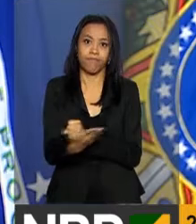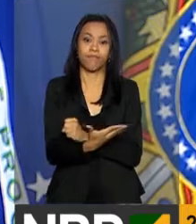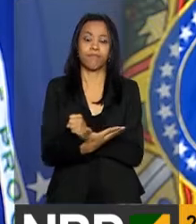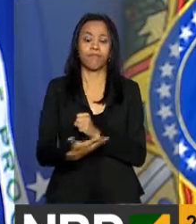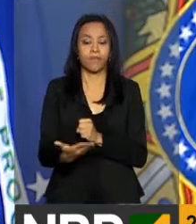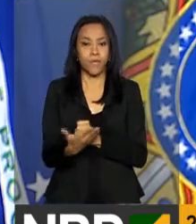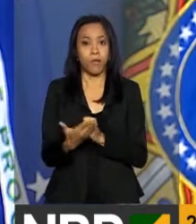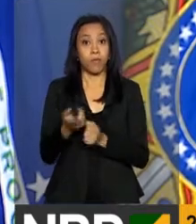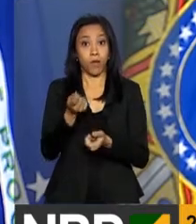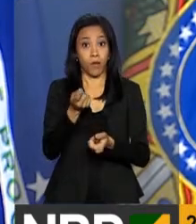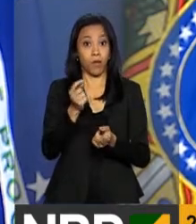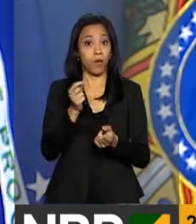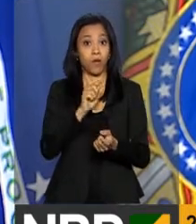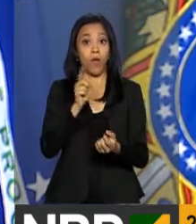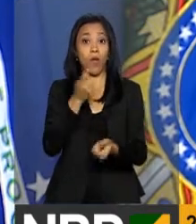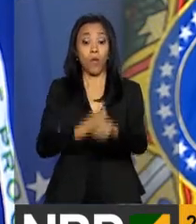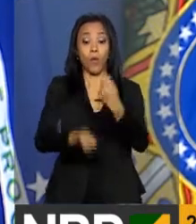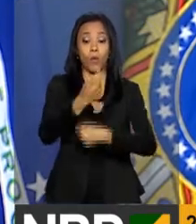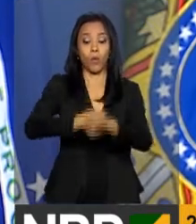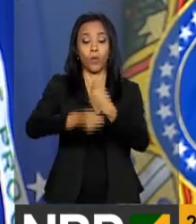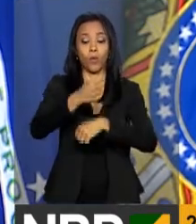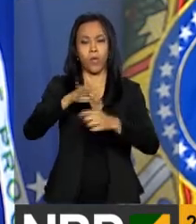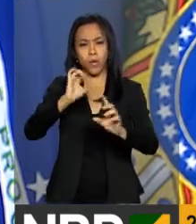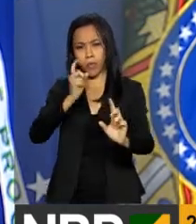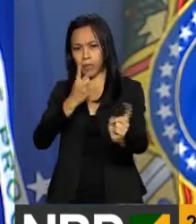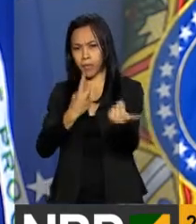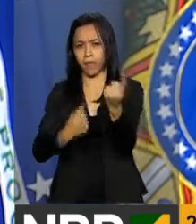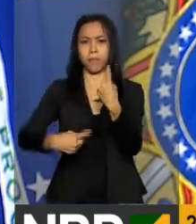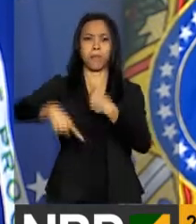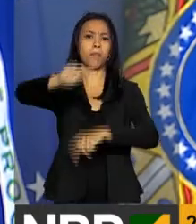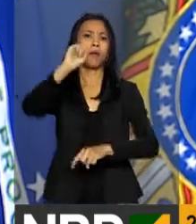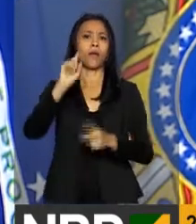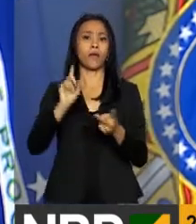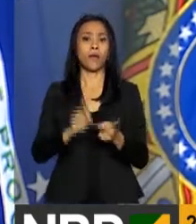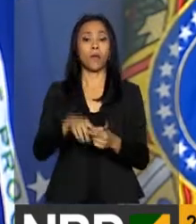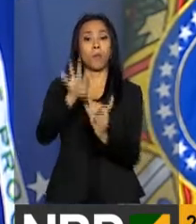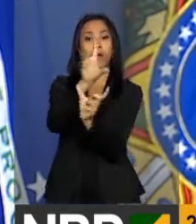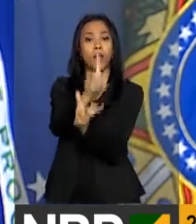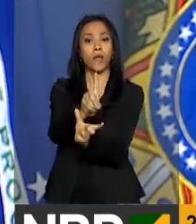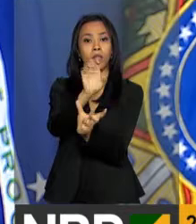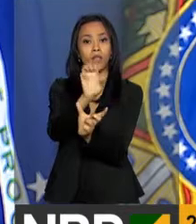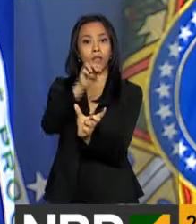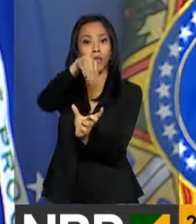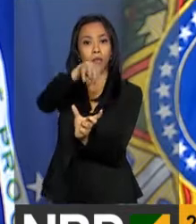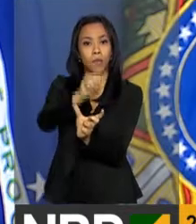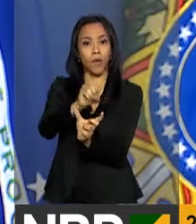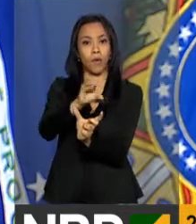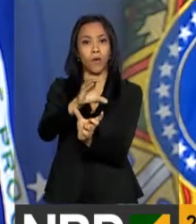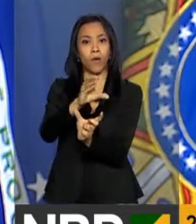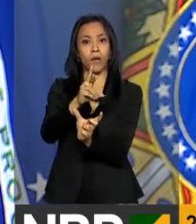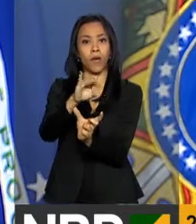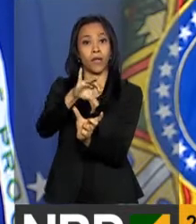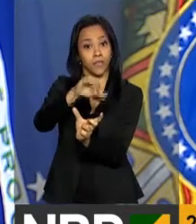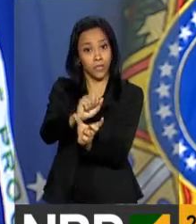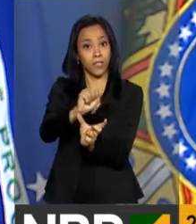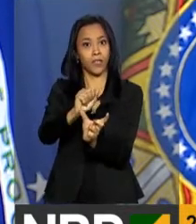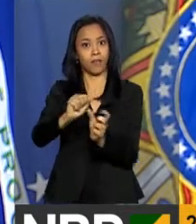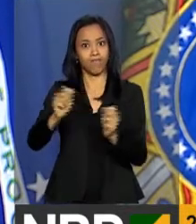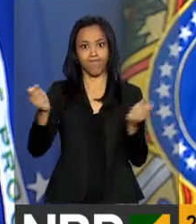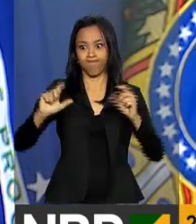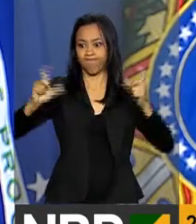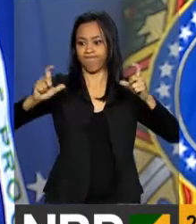próspera para uma democracia vibrante e para uma cidadania plena aí